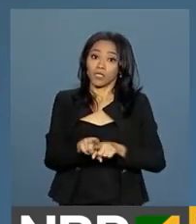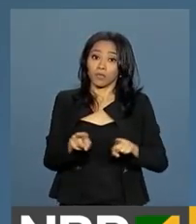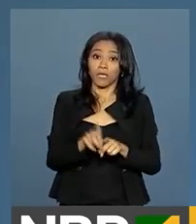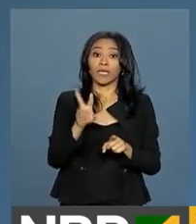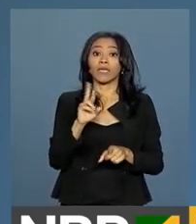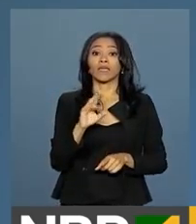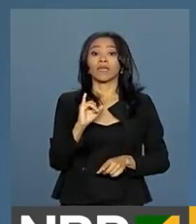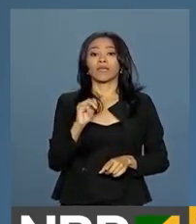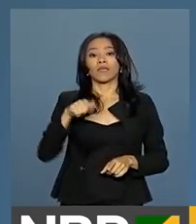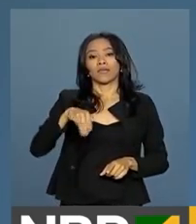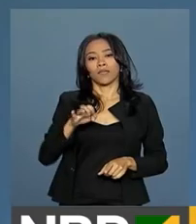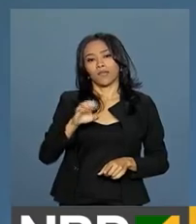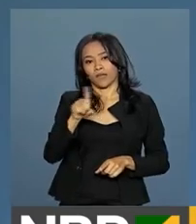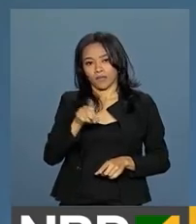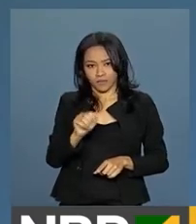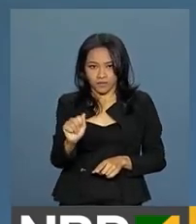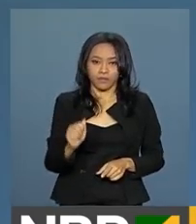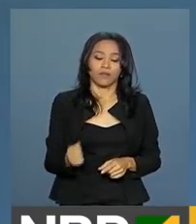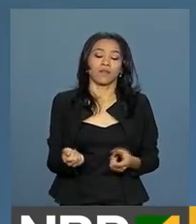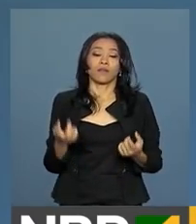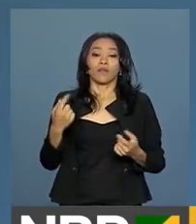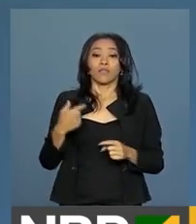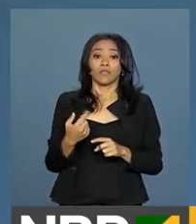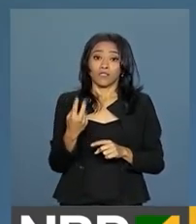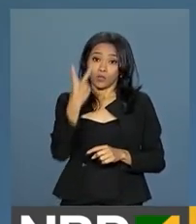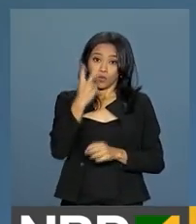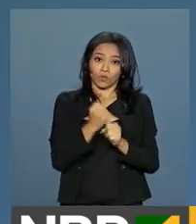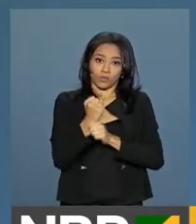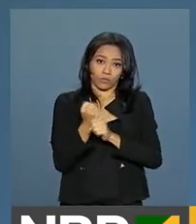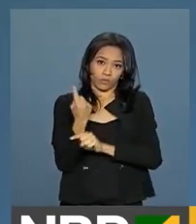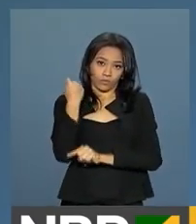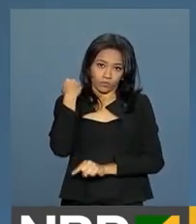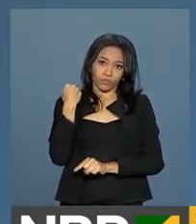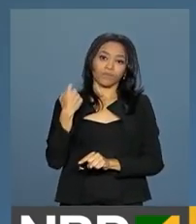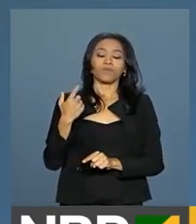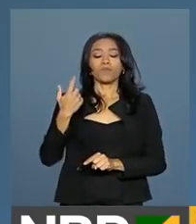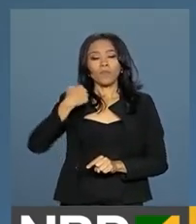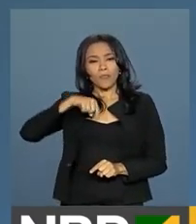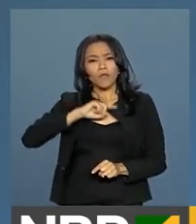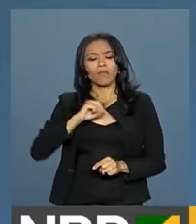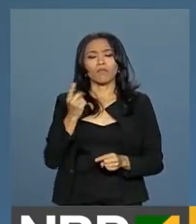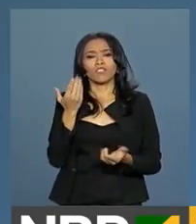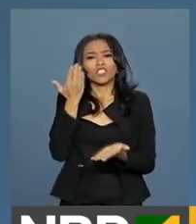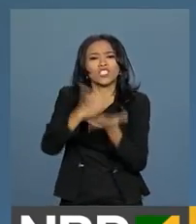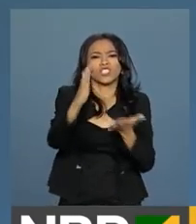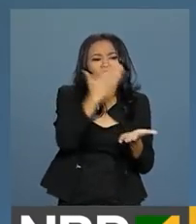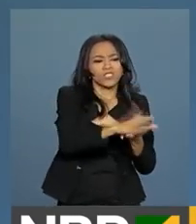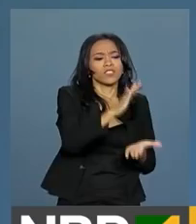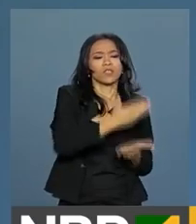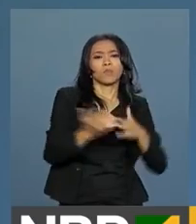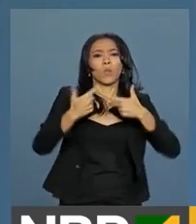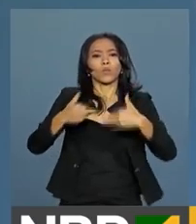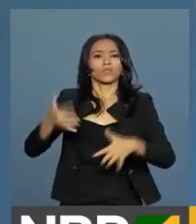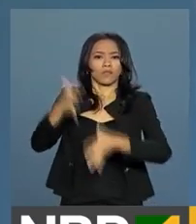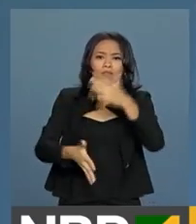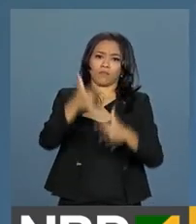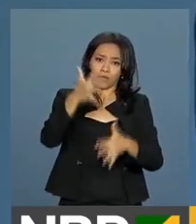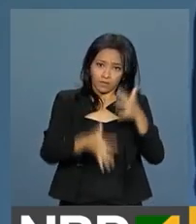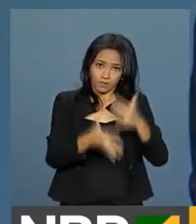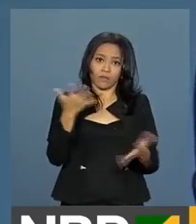anos nós cuidamos precisamente de desatar as amarras amarras da nossa economia